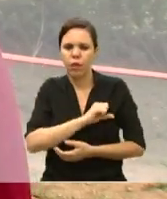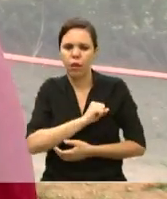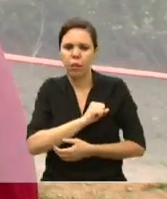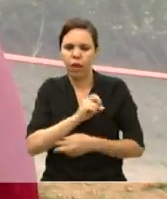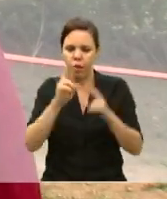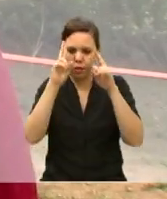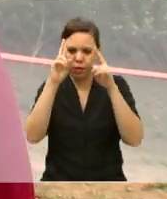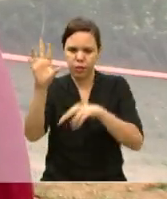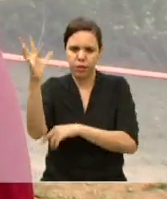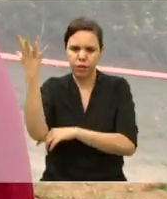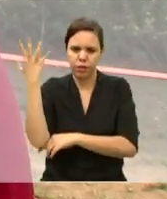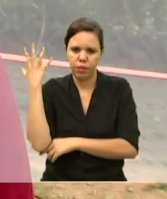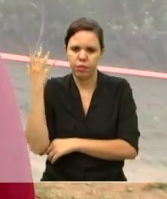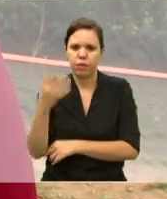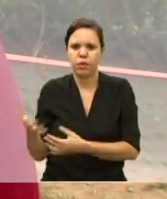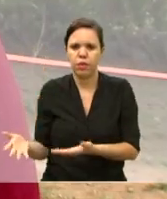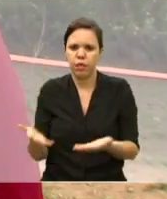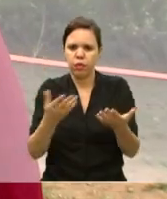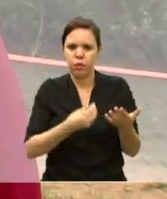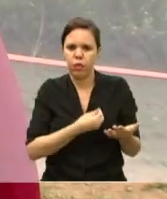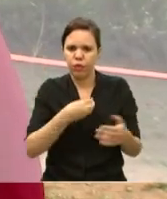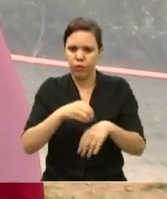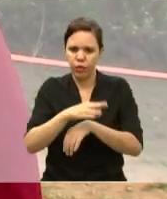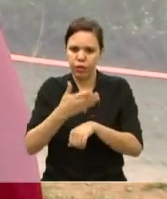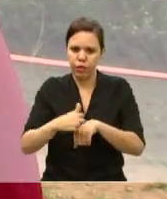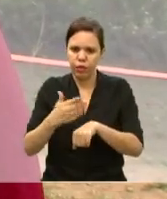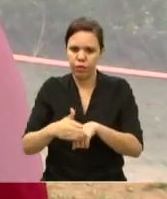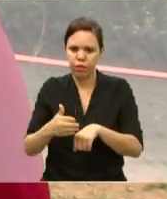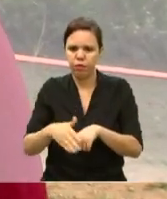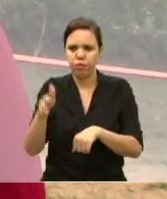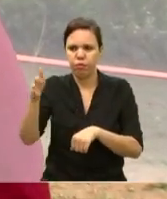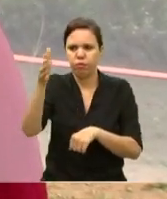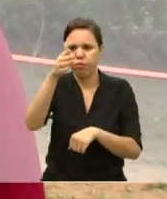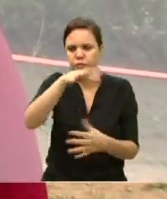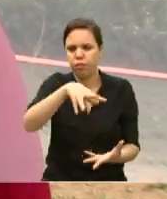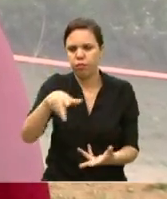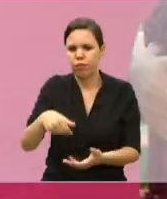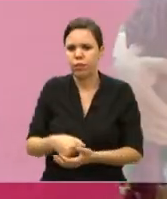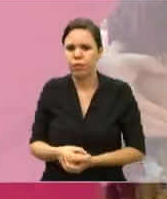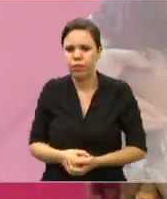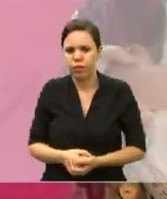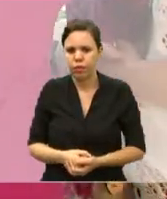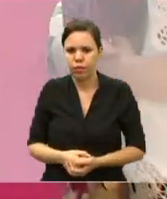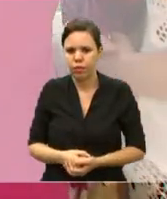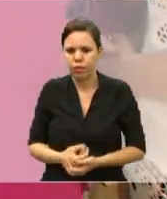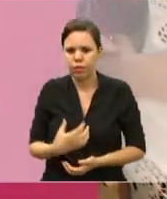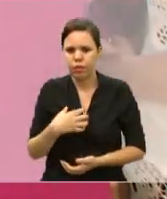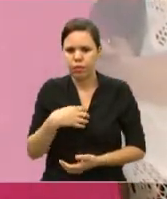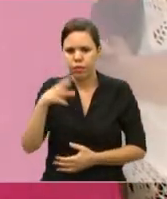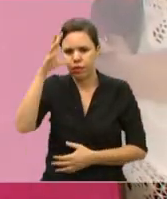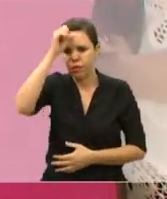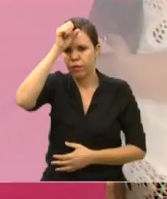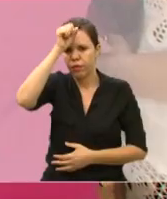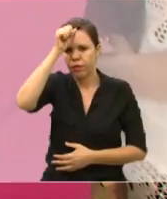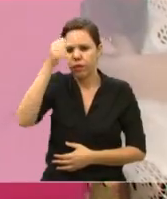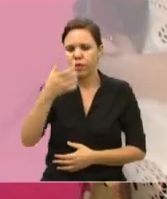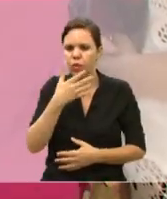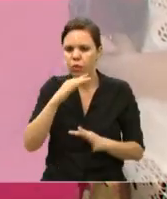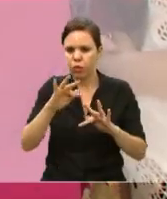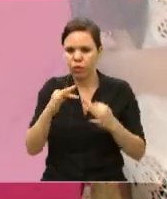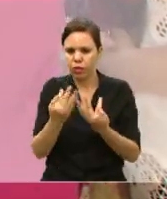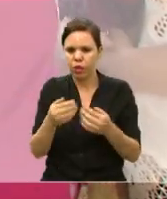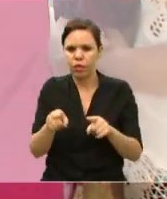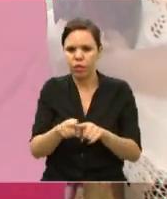natureza, a respeitar, e eles levam isso para a vida, para casa, para o mundo, né? Nessa forma de aprender, os